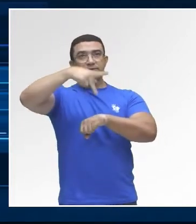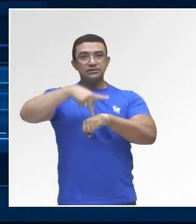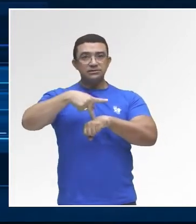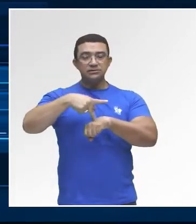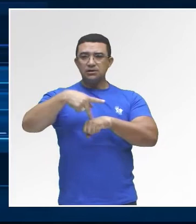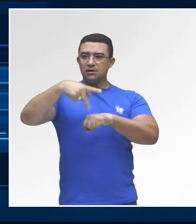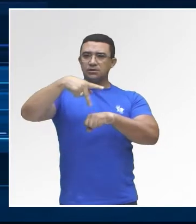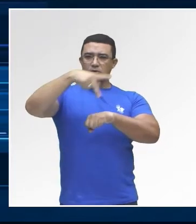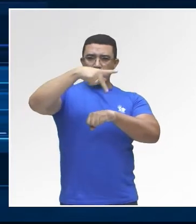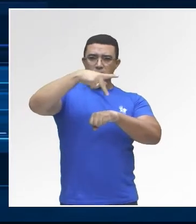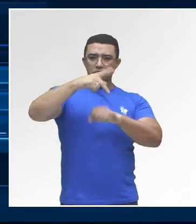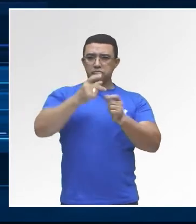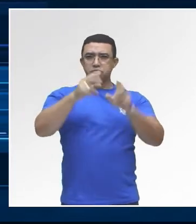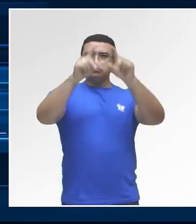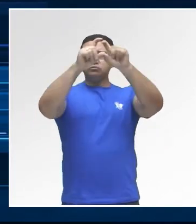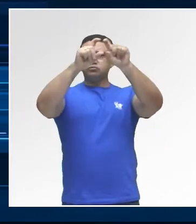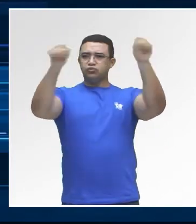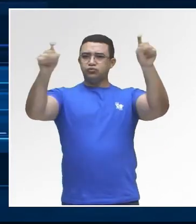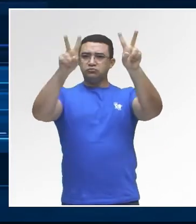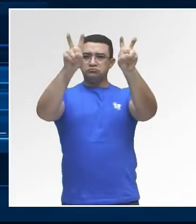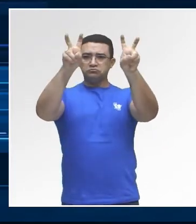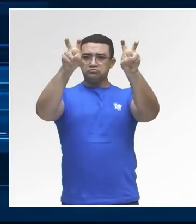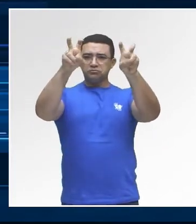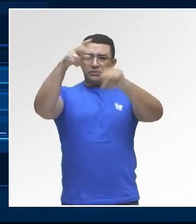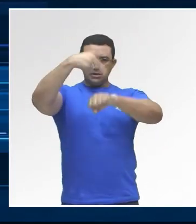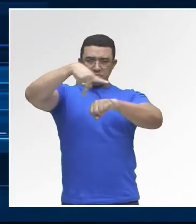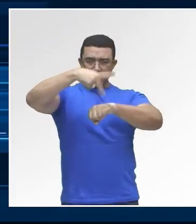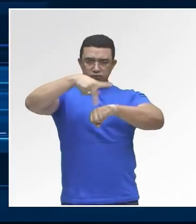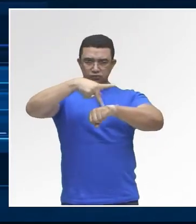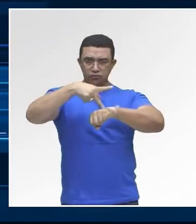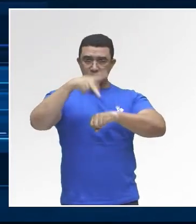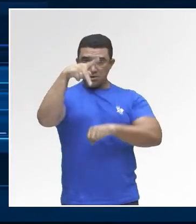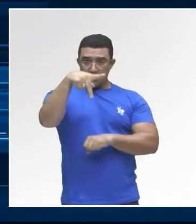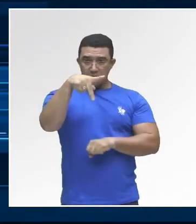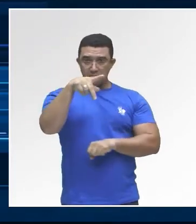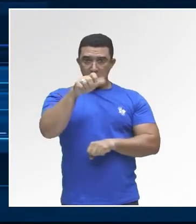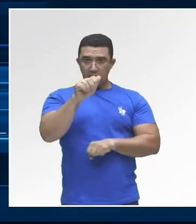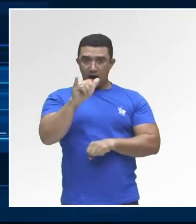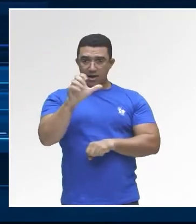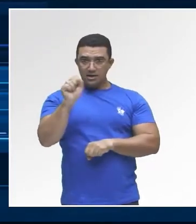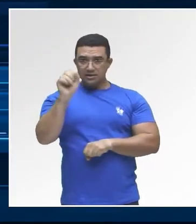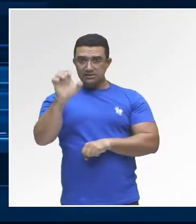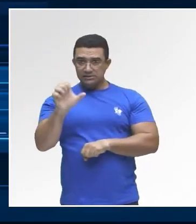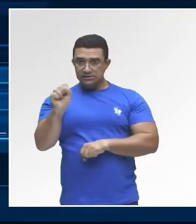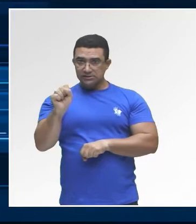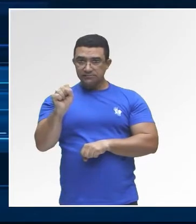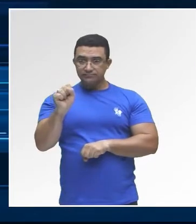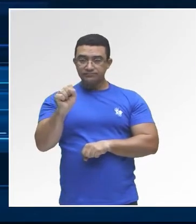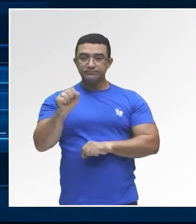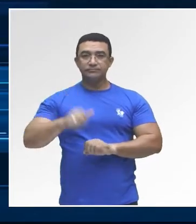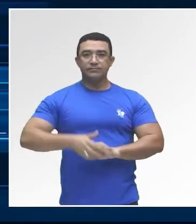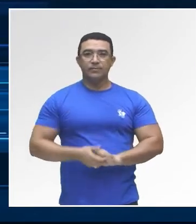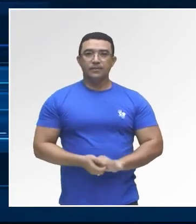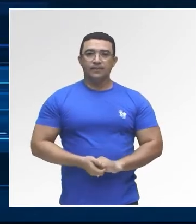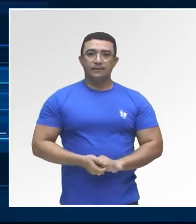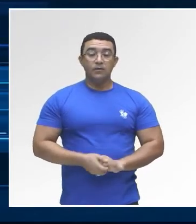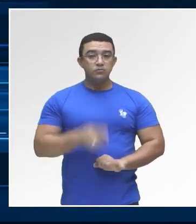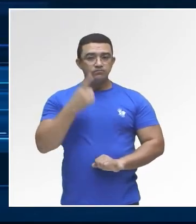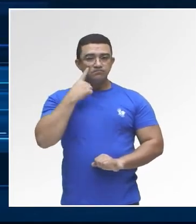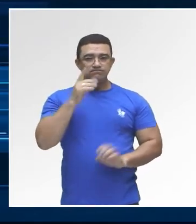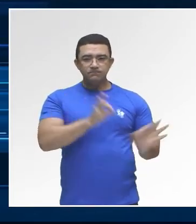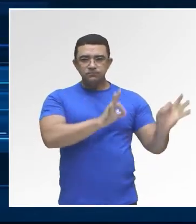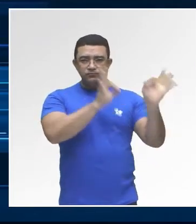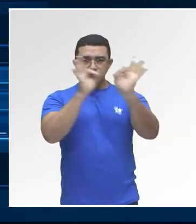country, país e a nacionalidade ali do lado, fica mais fácil de você anotar rapidinho. Tudo bem? Então, fiquem atentos ao